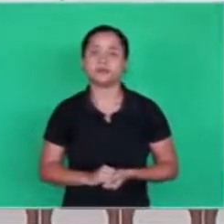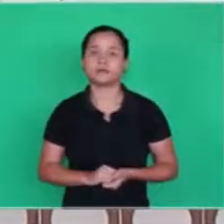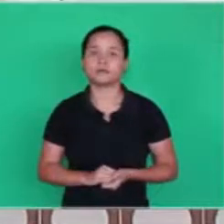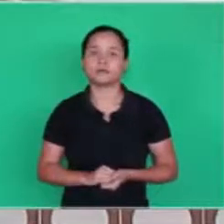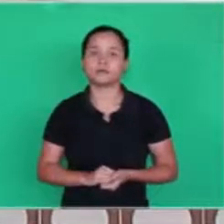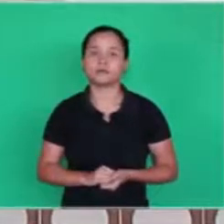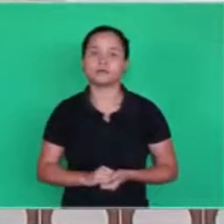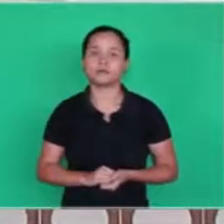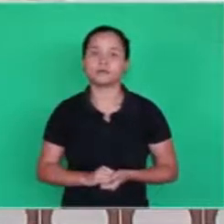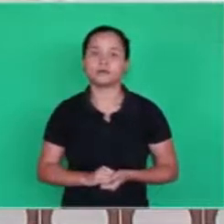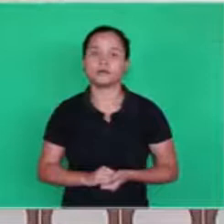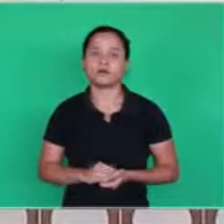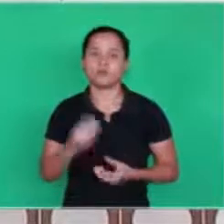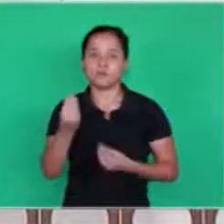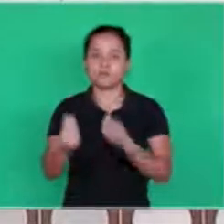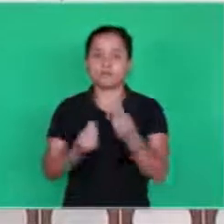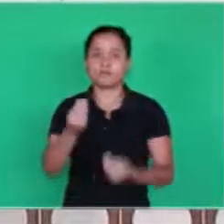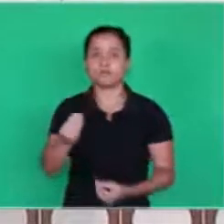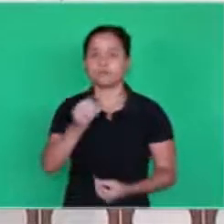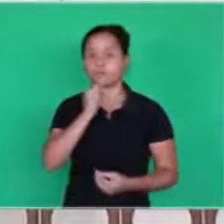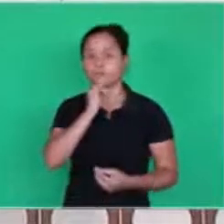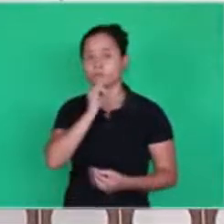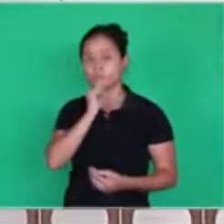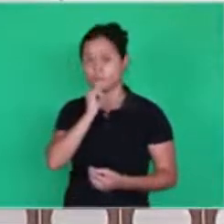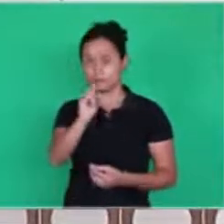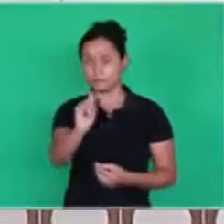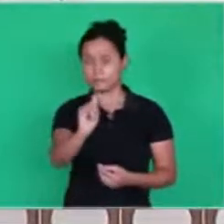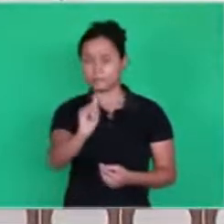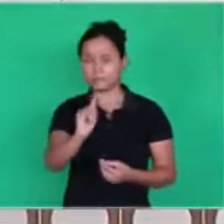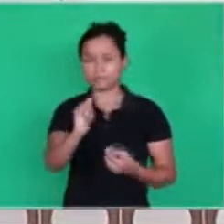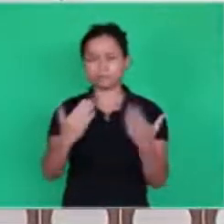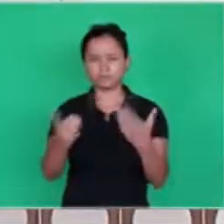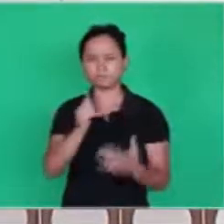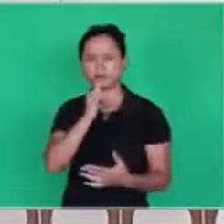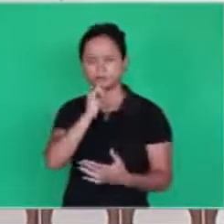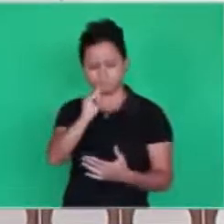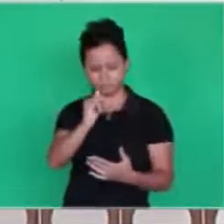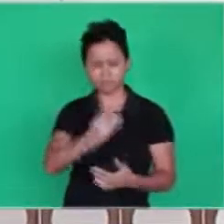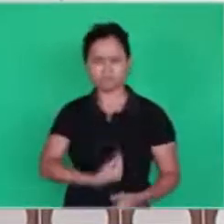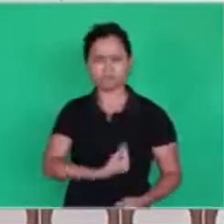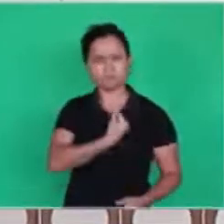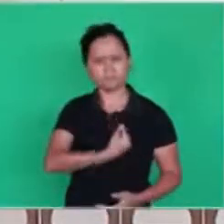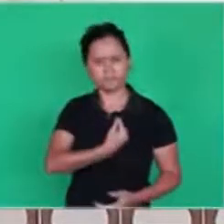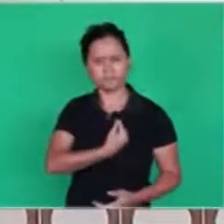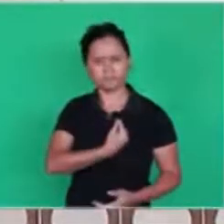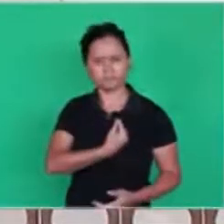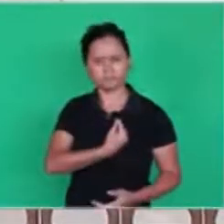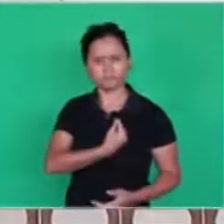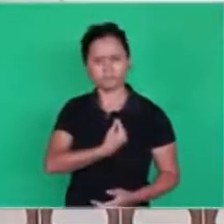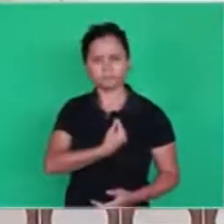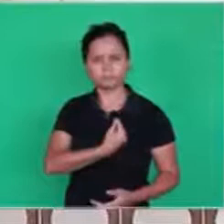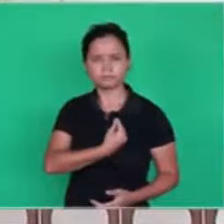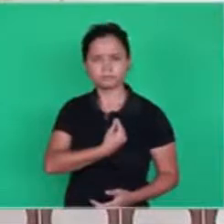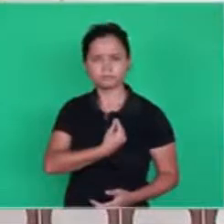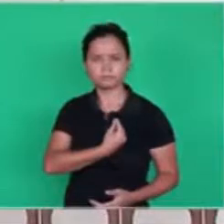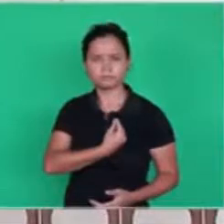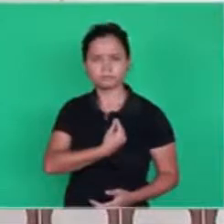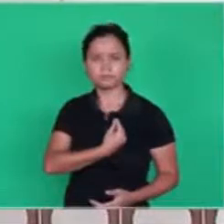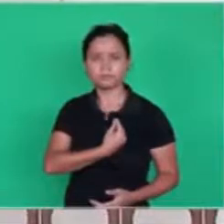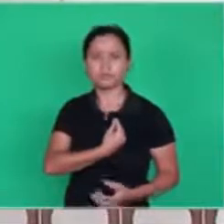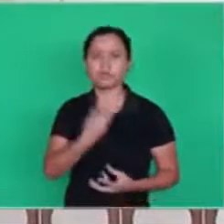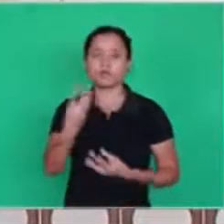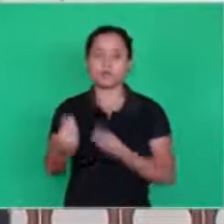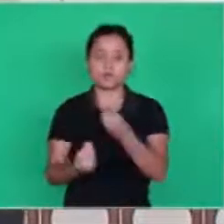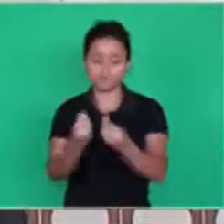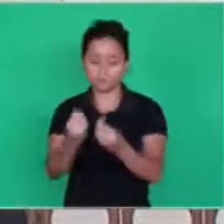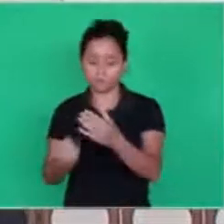de energia, força de vida, e da mesma fonte, que cria e